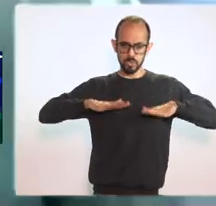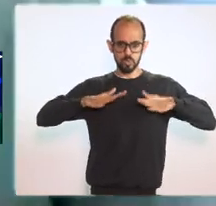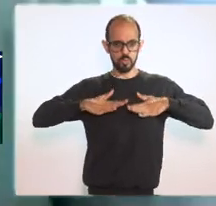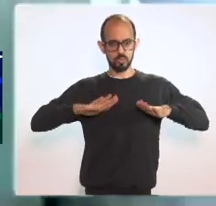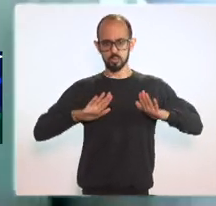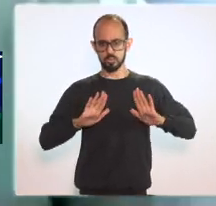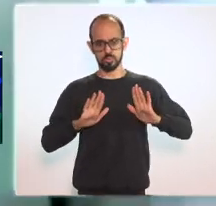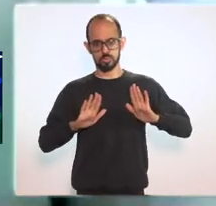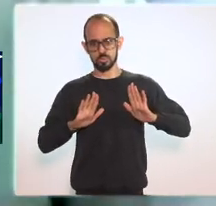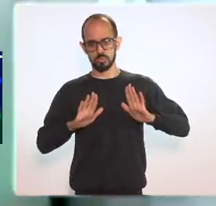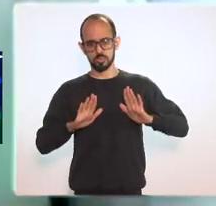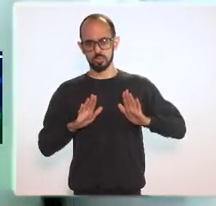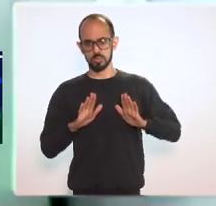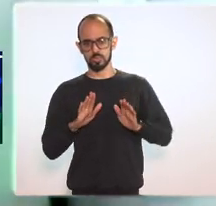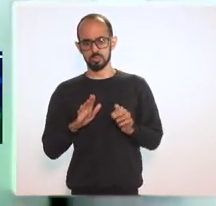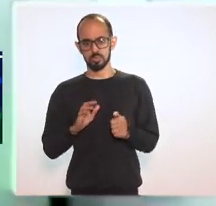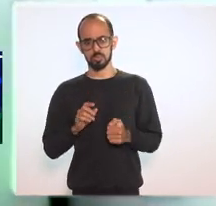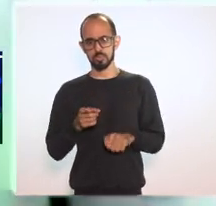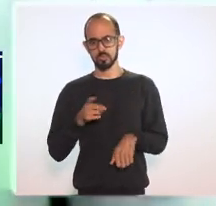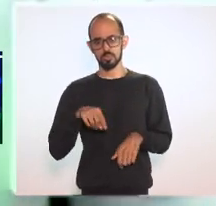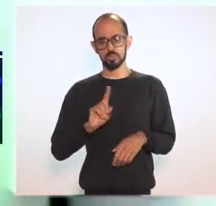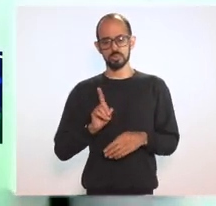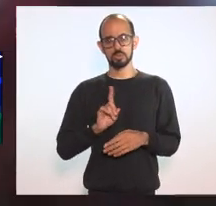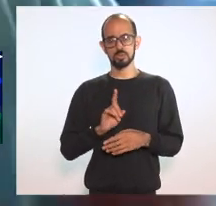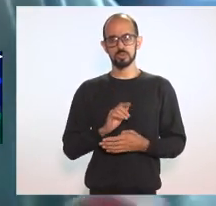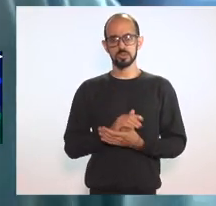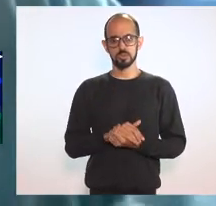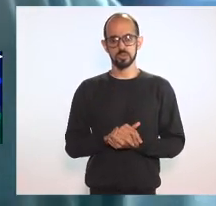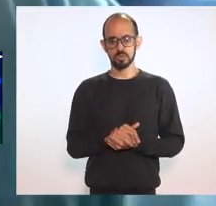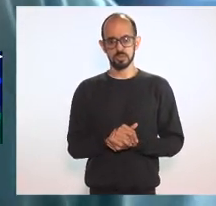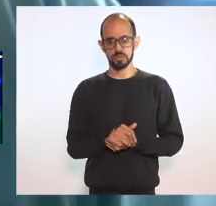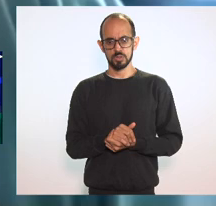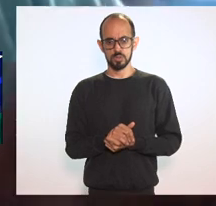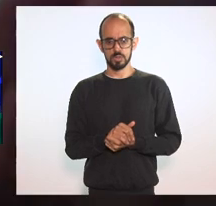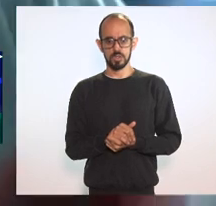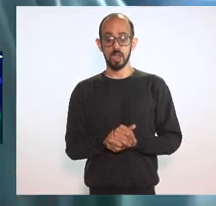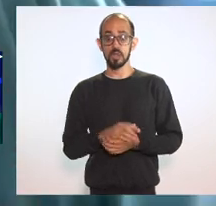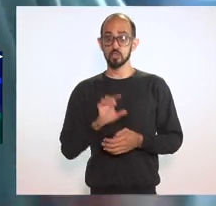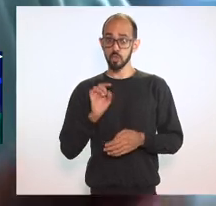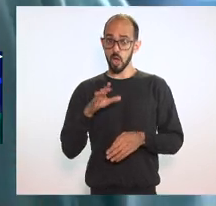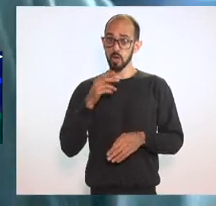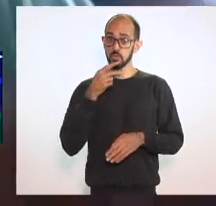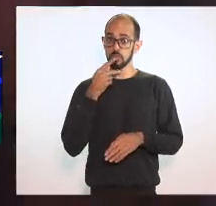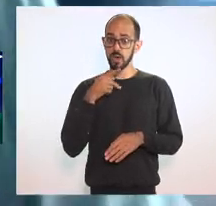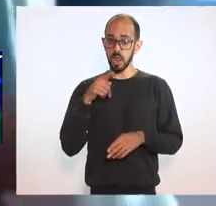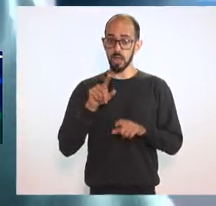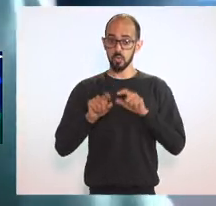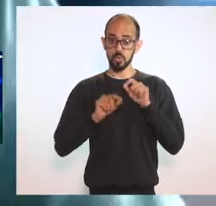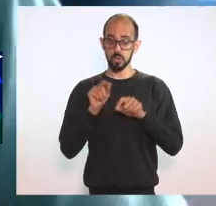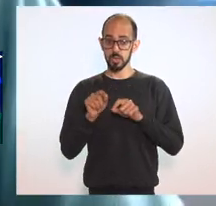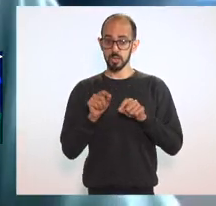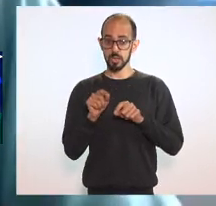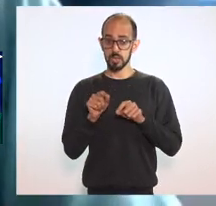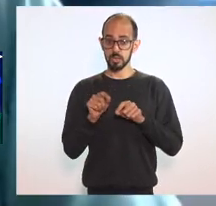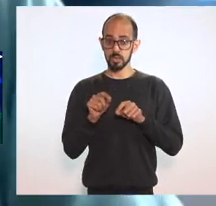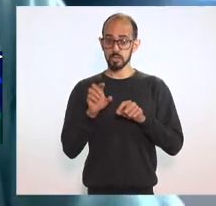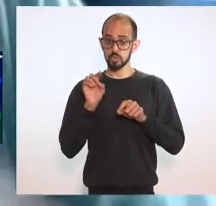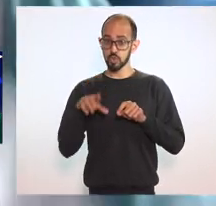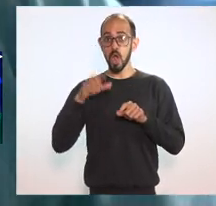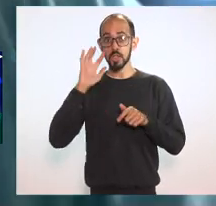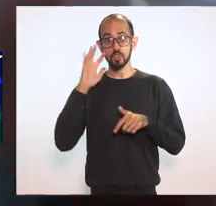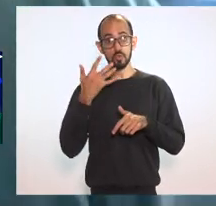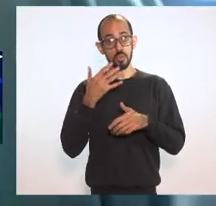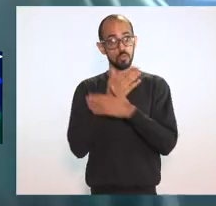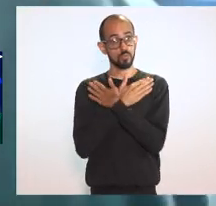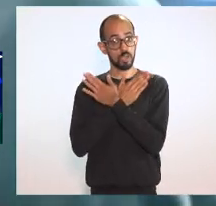Voice sem xingar ninguém apenas 200 não só estou aconselhado